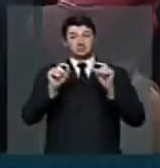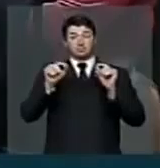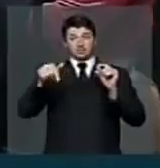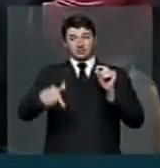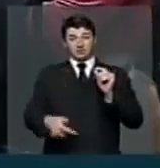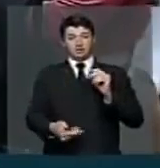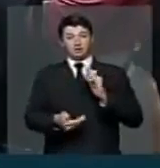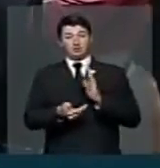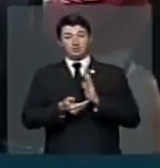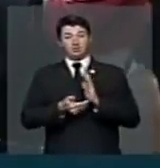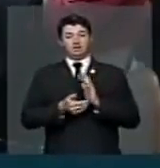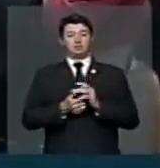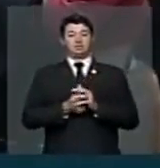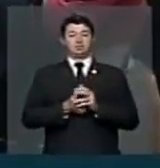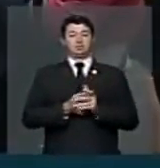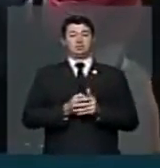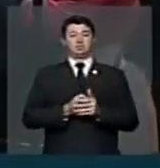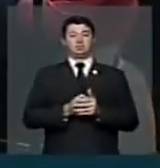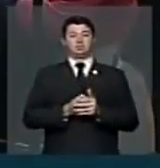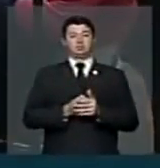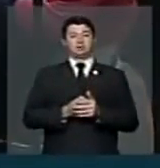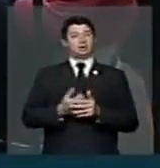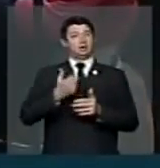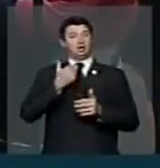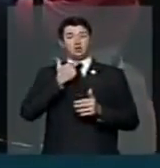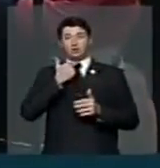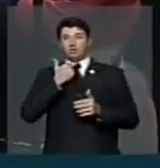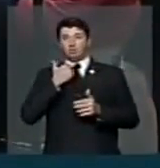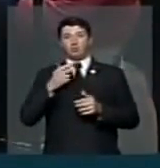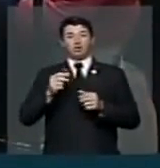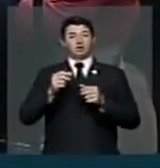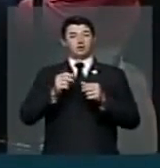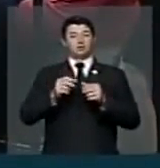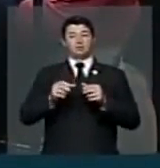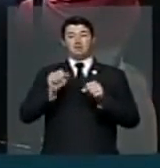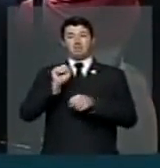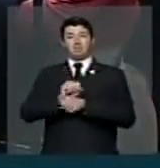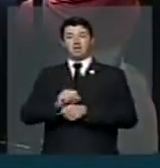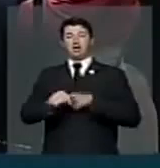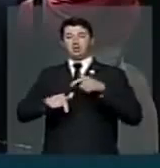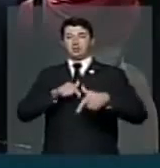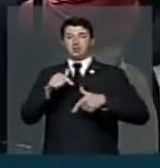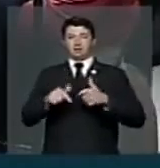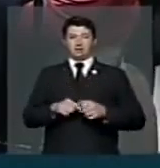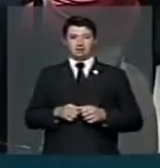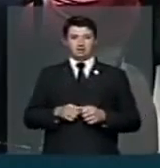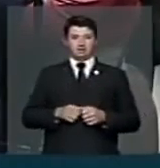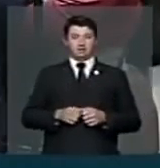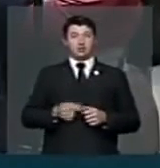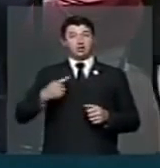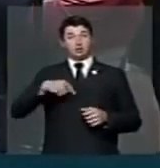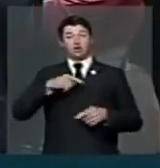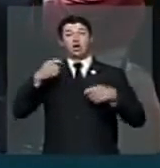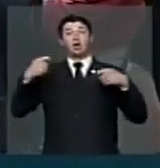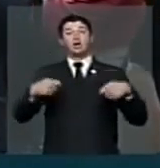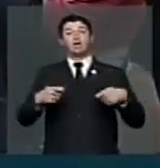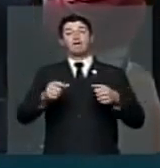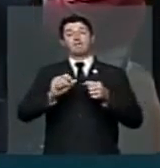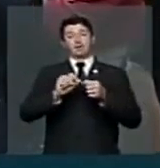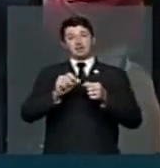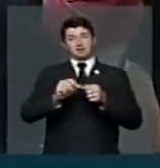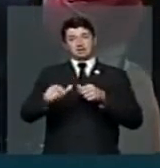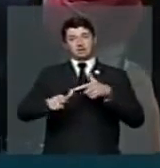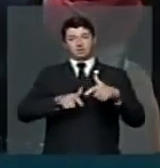dos Deputados não pode deixar de produzir. Ela há de cumprir com a sua